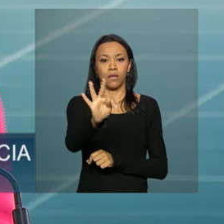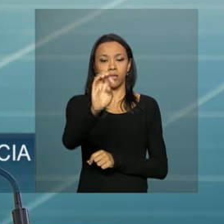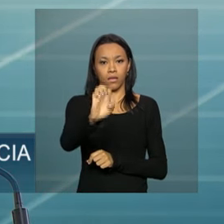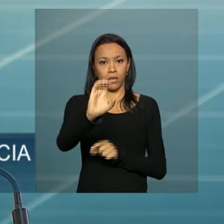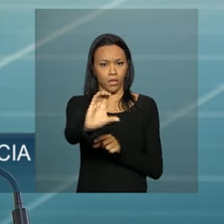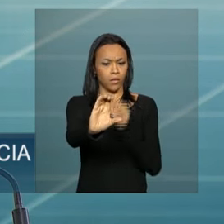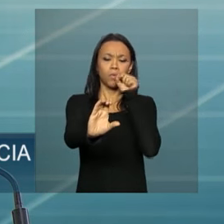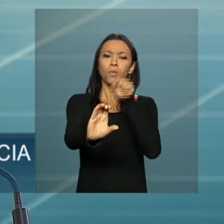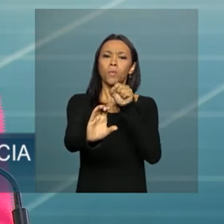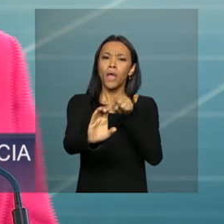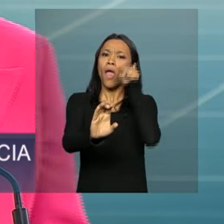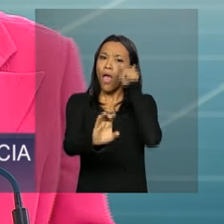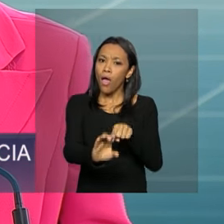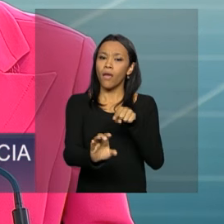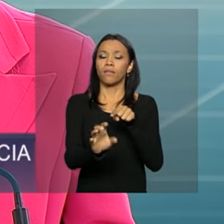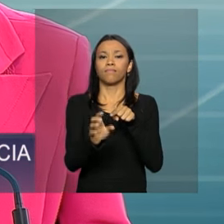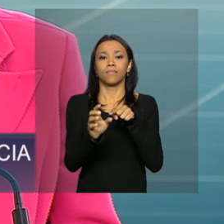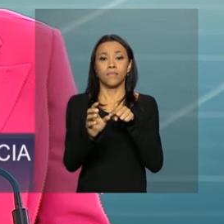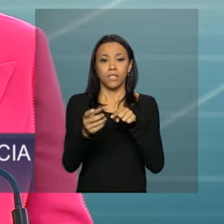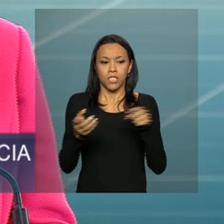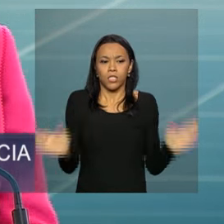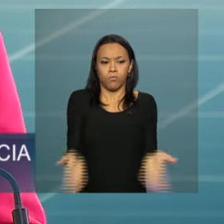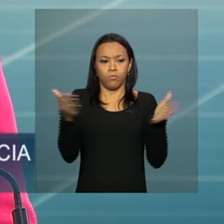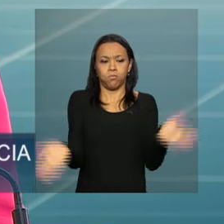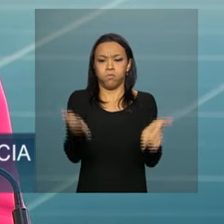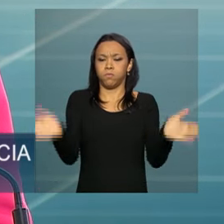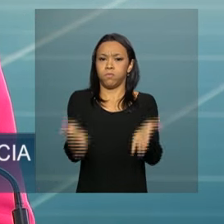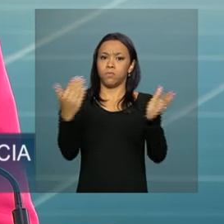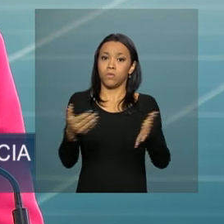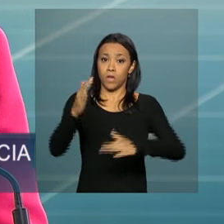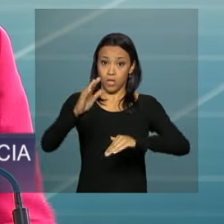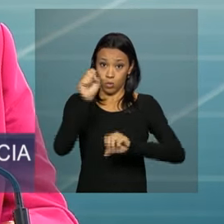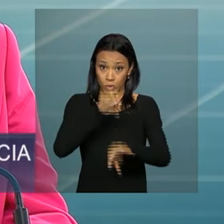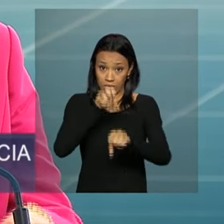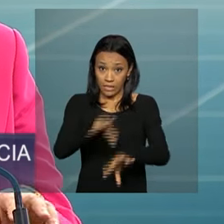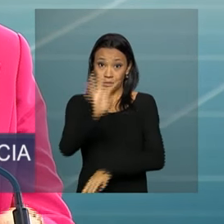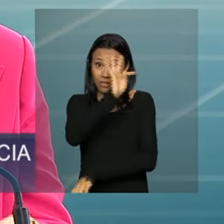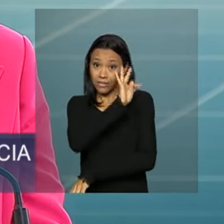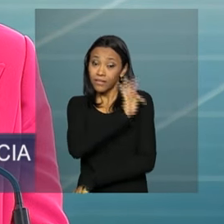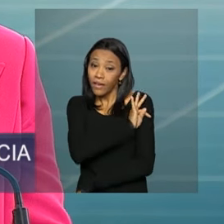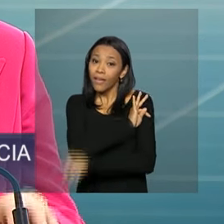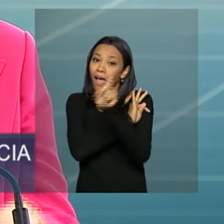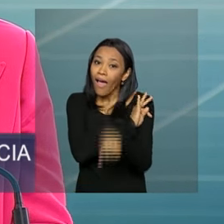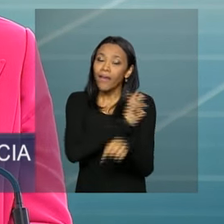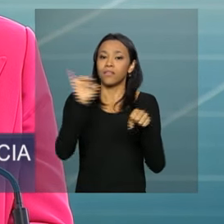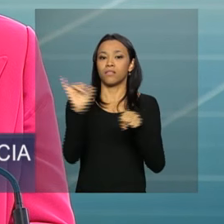está baseado na nossa convicção que investir em educação técnico-profissional é